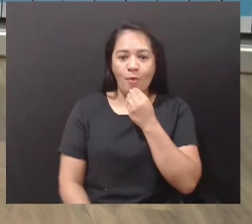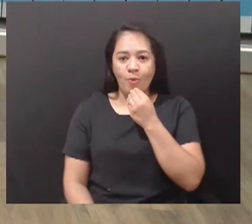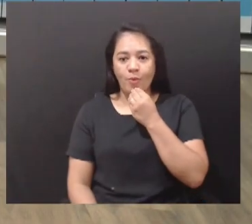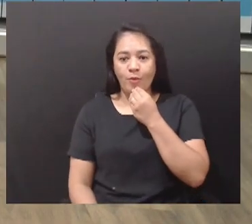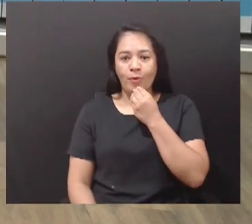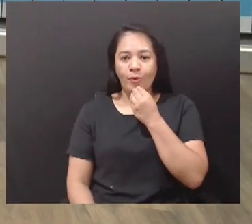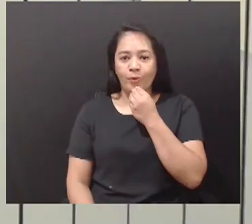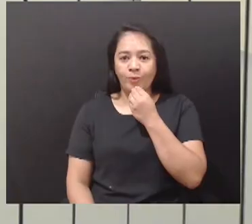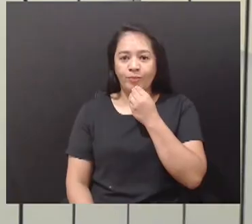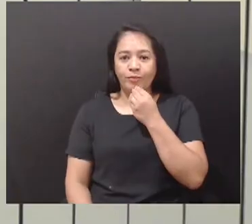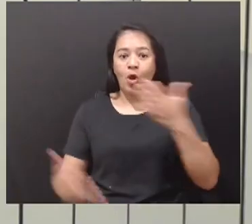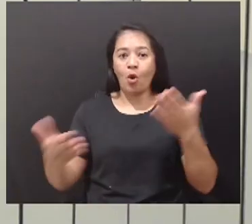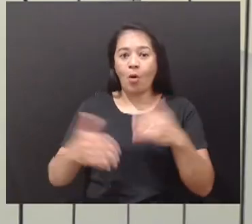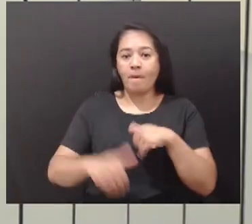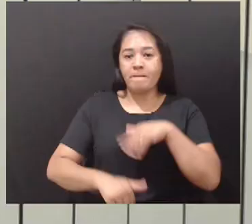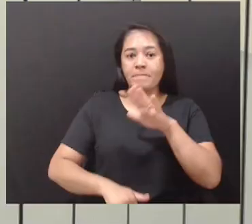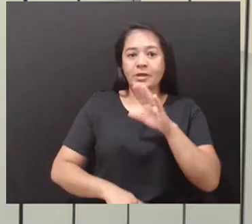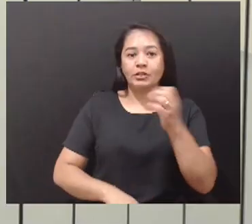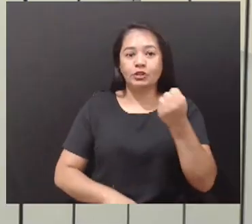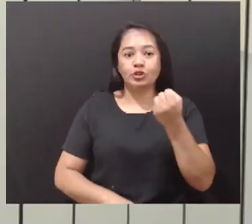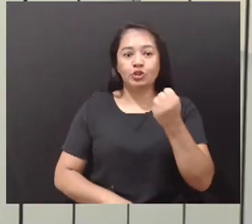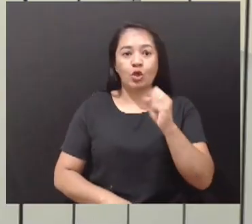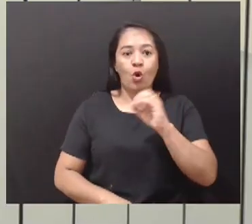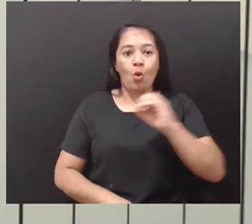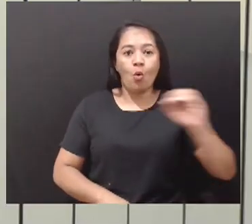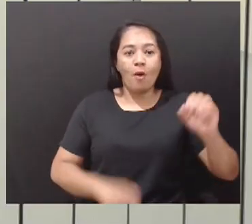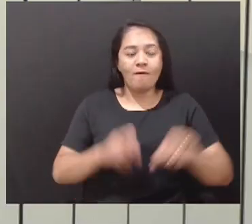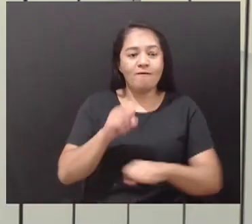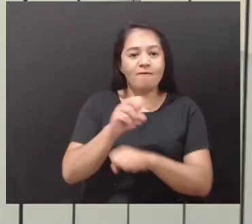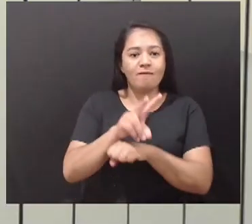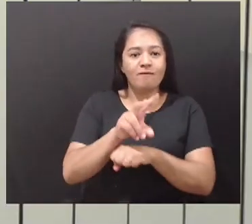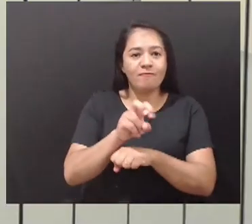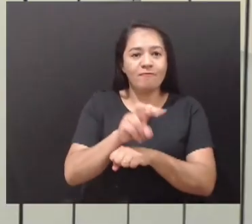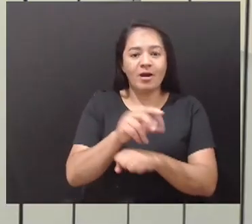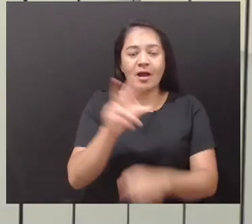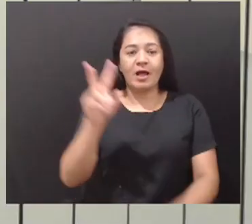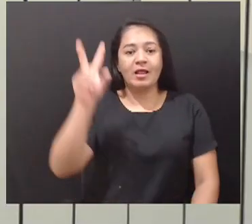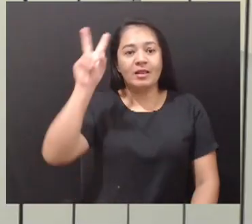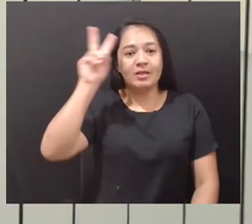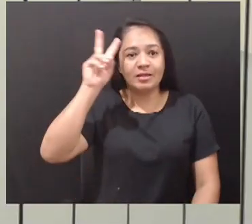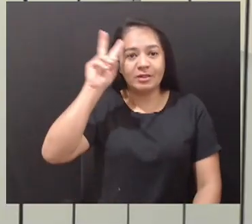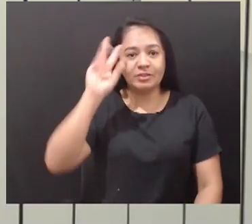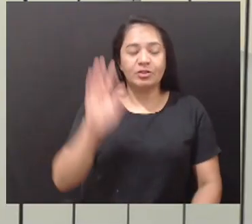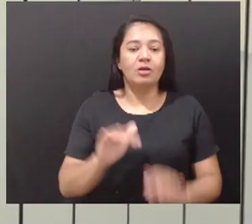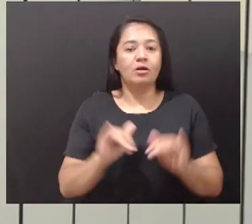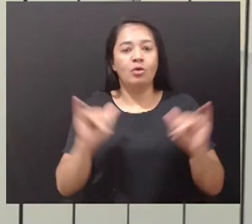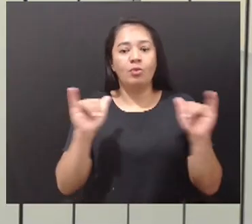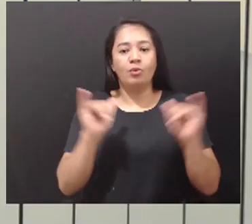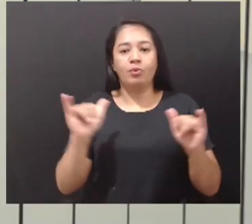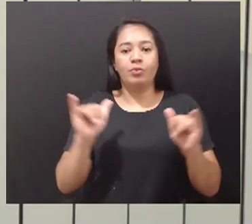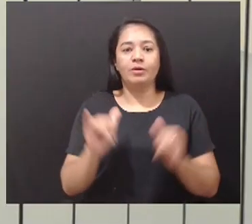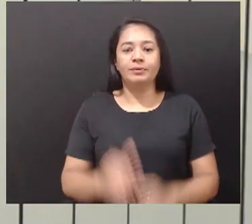de 800 vagas nesta segunda-feira que foram divulgadas pelo CEPAT.